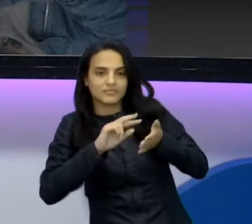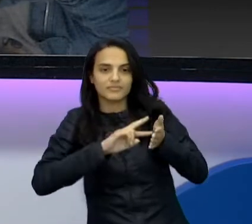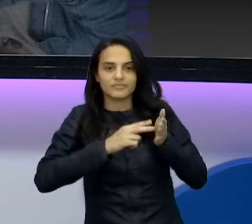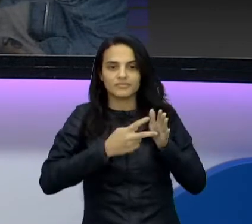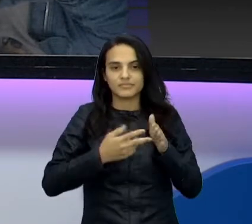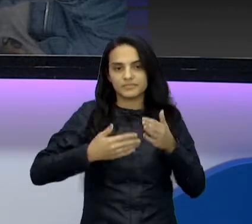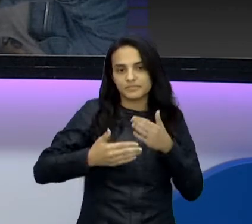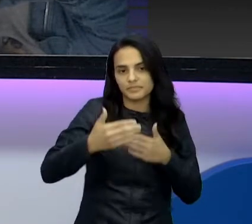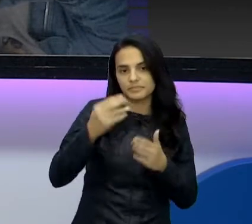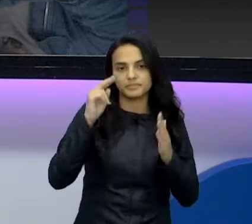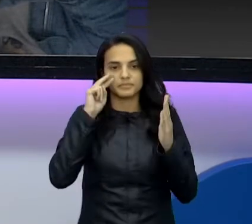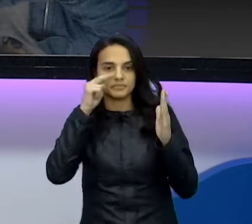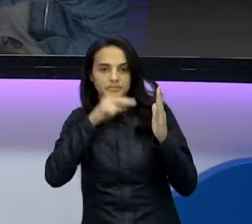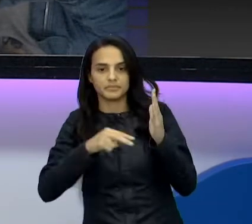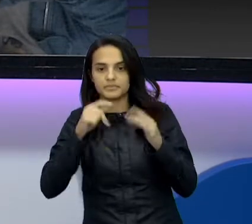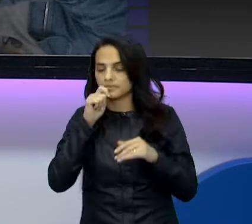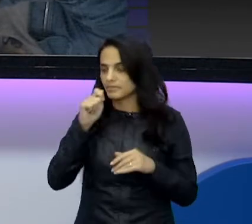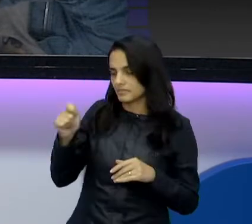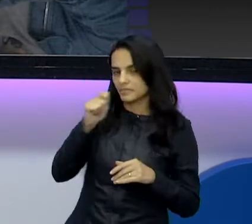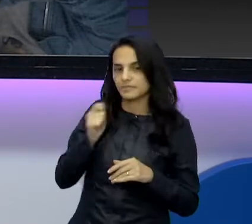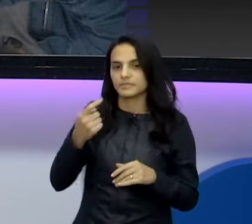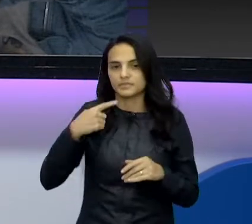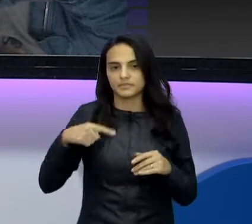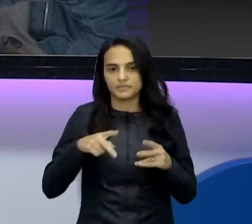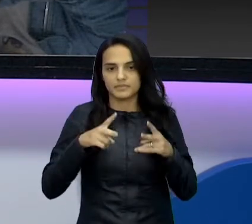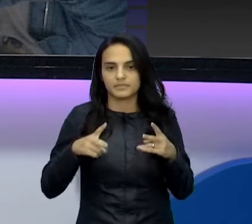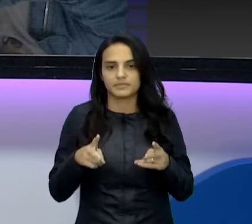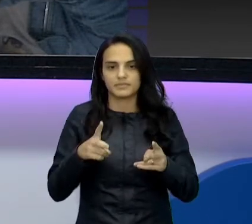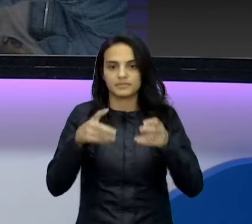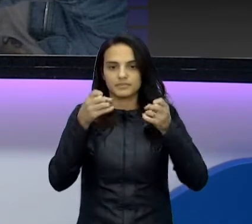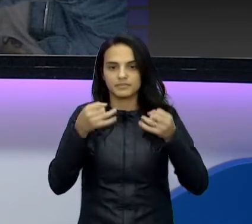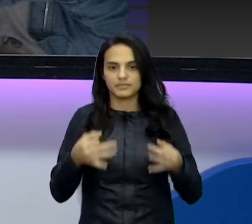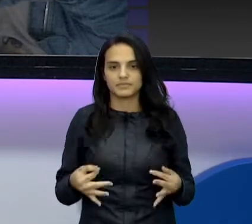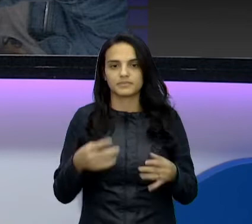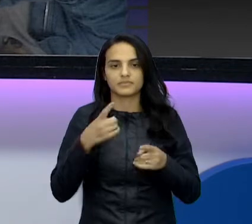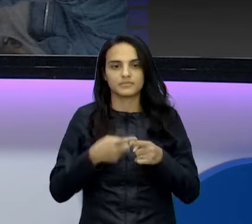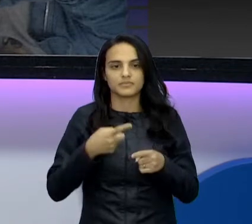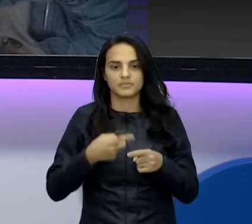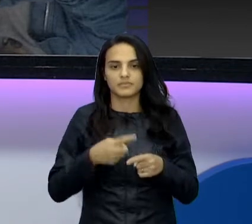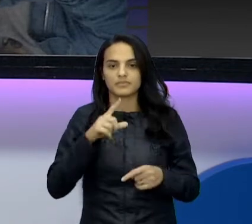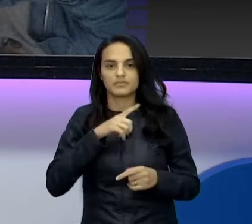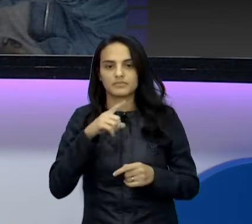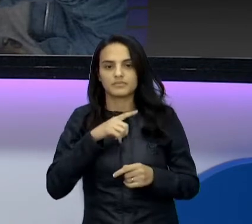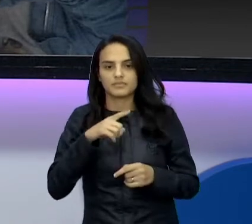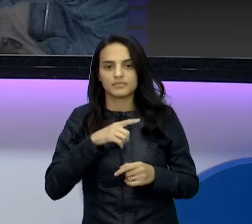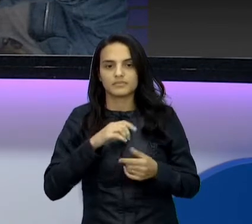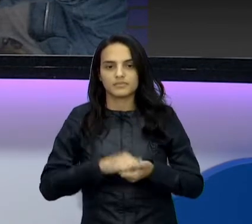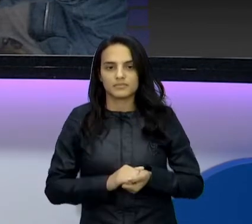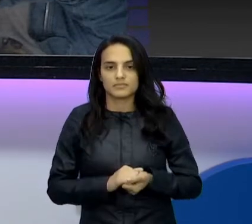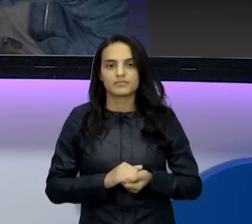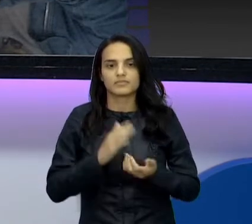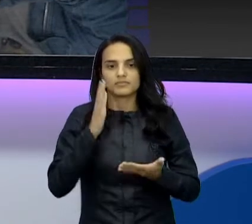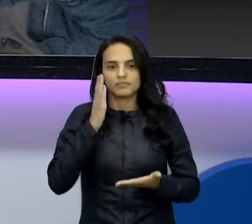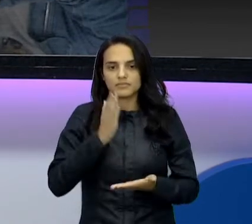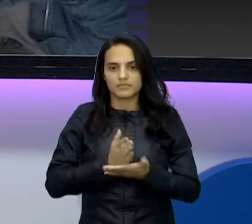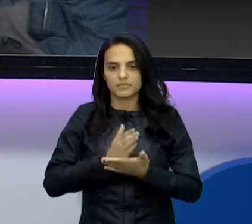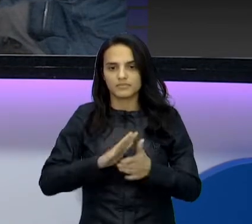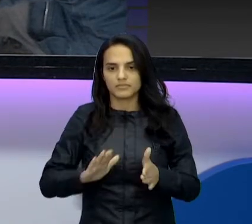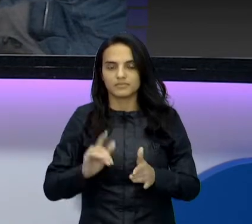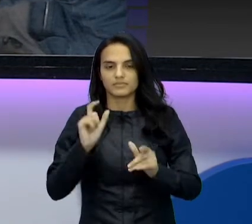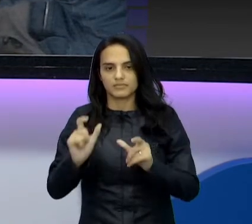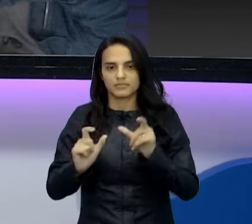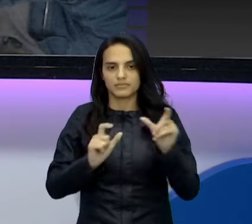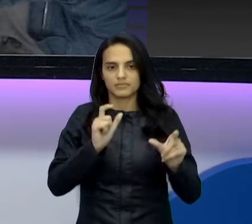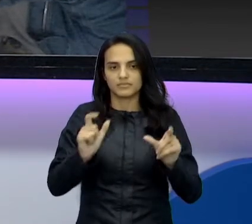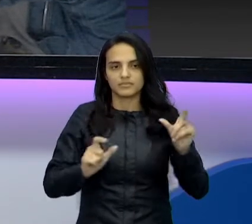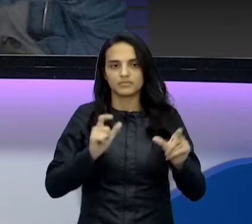leitura dessa entrevista, a gente vai continuar comentando sobre isso, o porquê temos que abolir essas palavras. Sim.